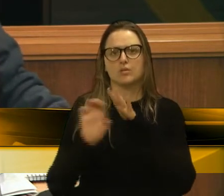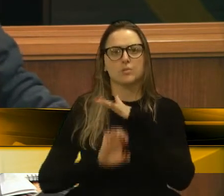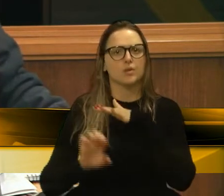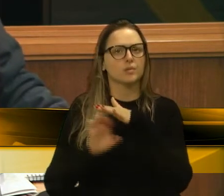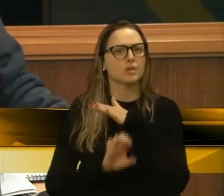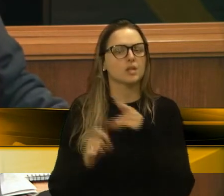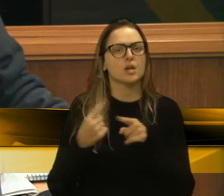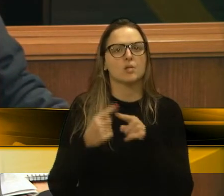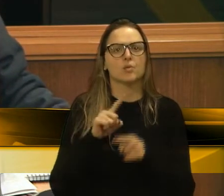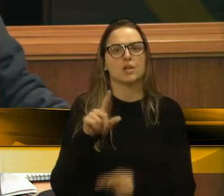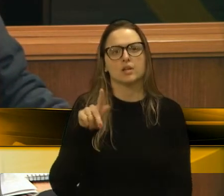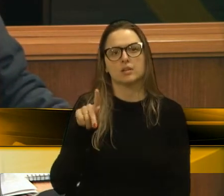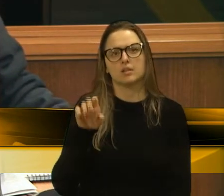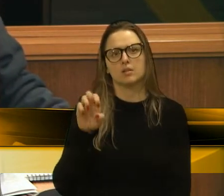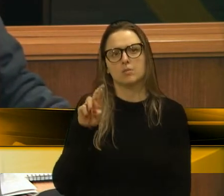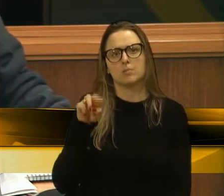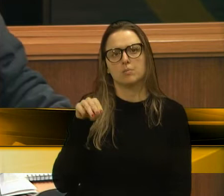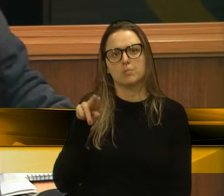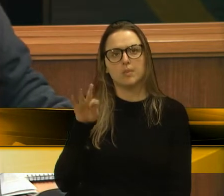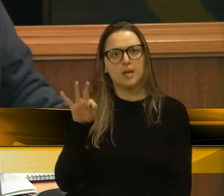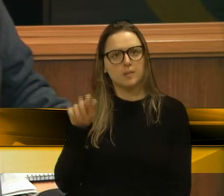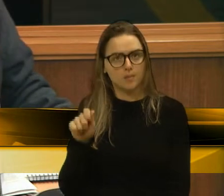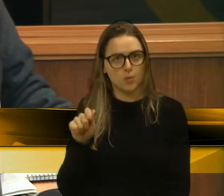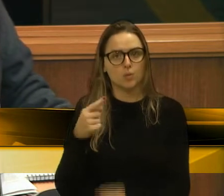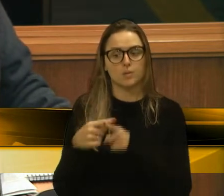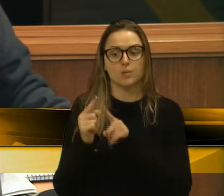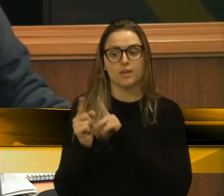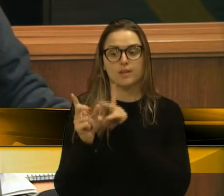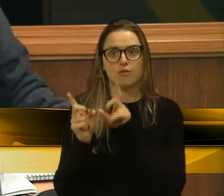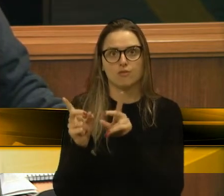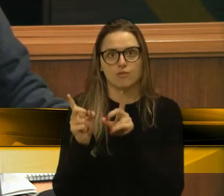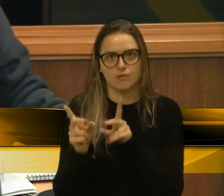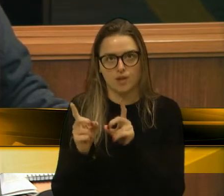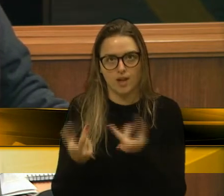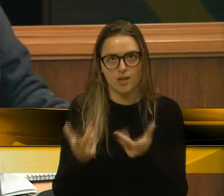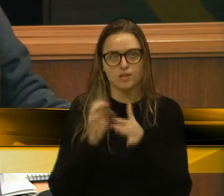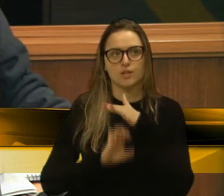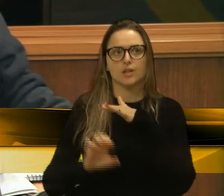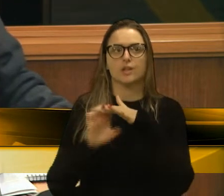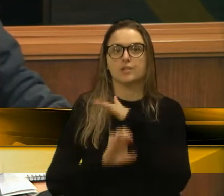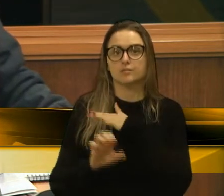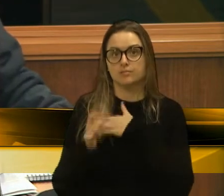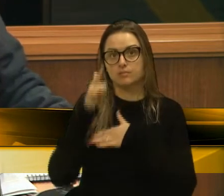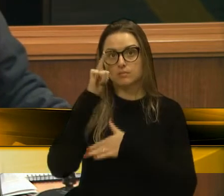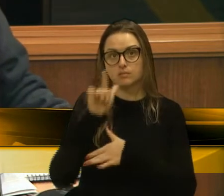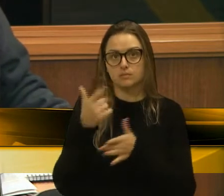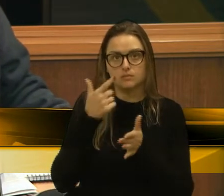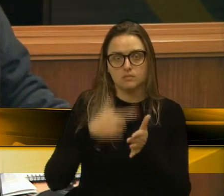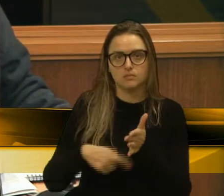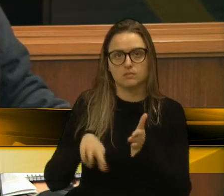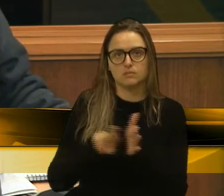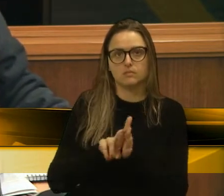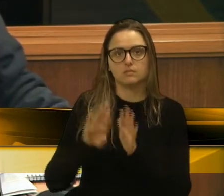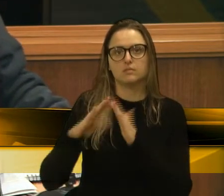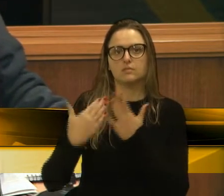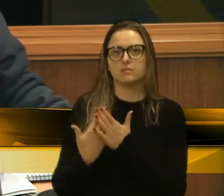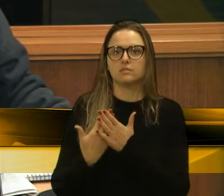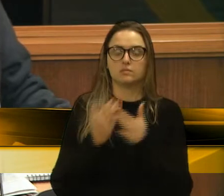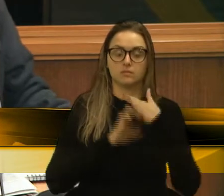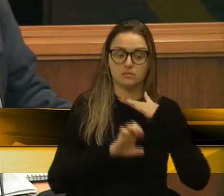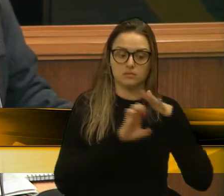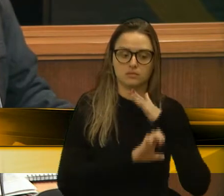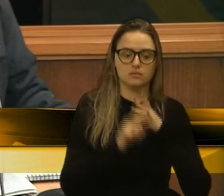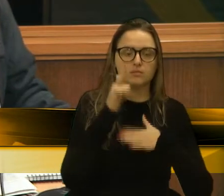não permutam? Por que não vende? Permutam com empresas que possam recuperar essas escolas, que possam